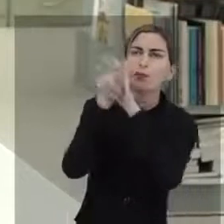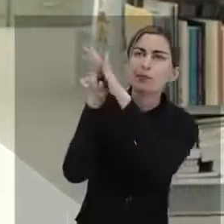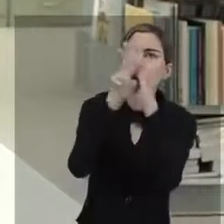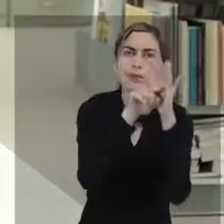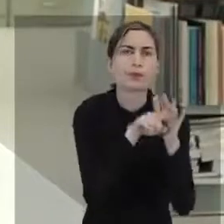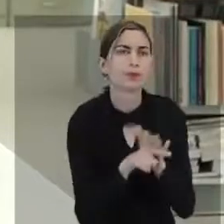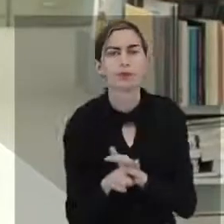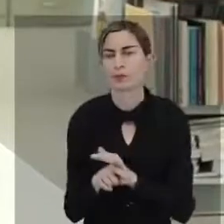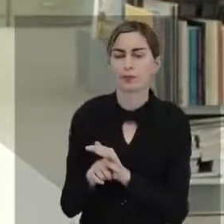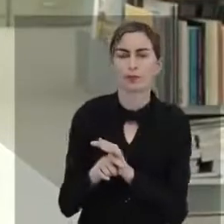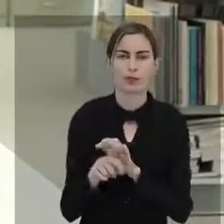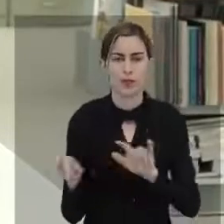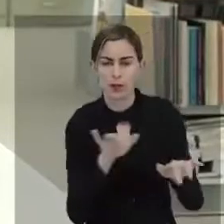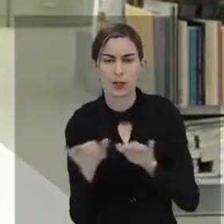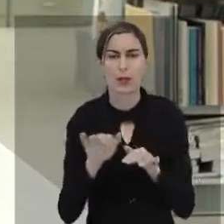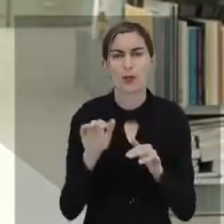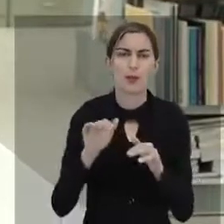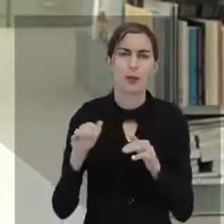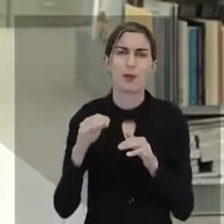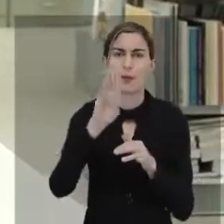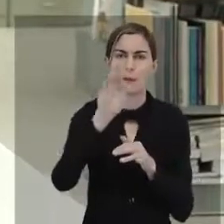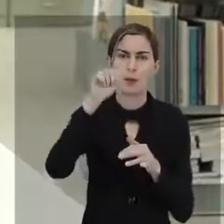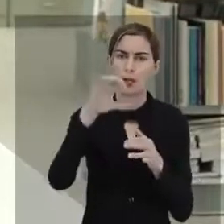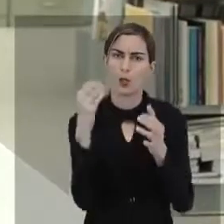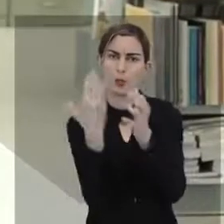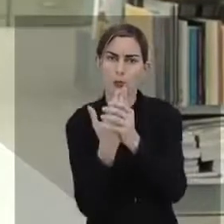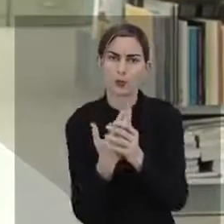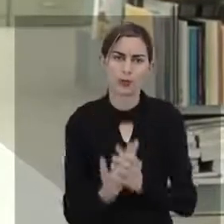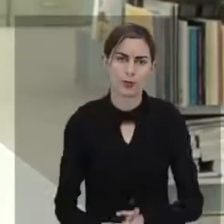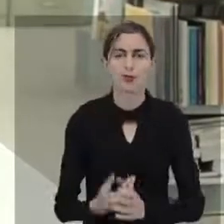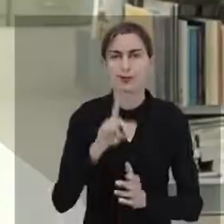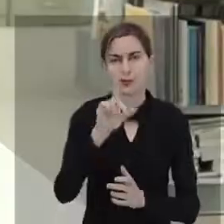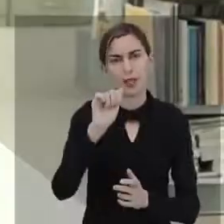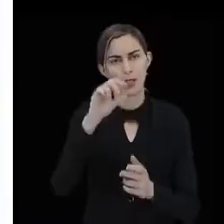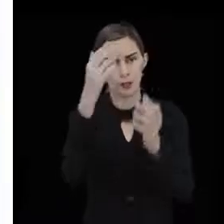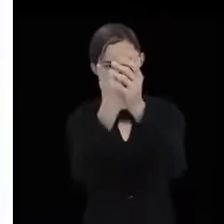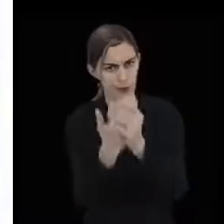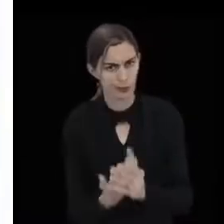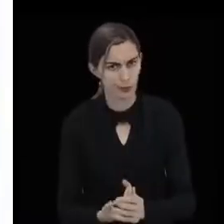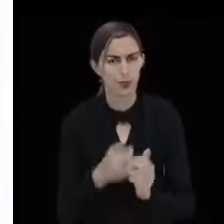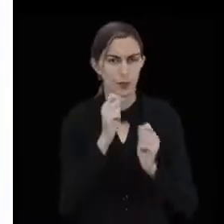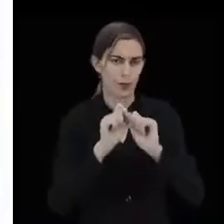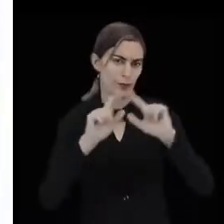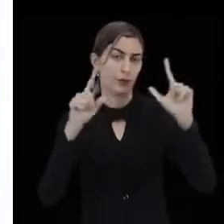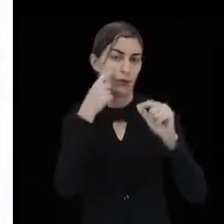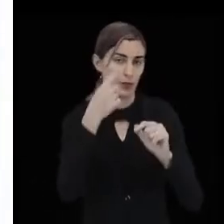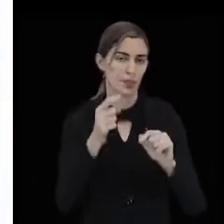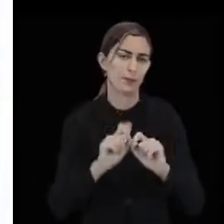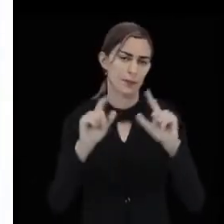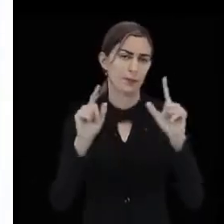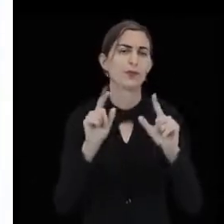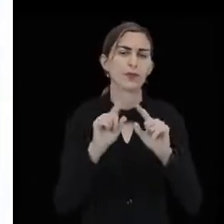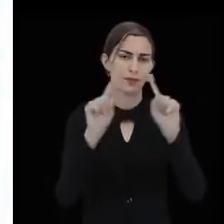e manipular o seu banco de dados. Então aqui você pode ver um print do Expert Personal,